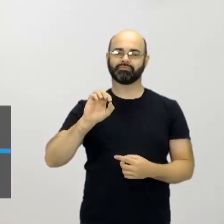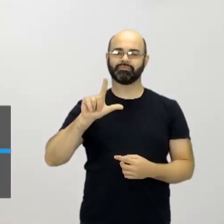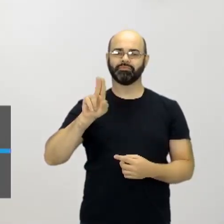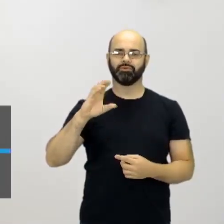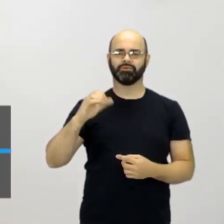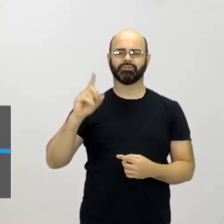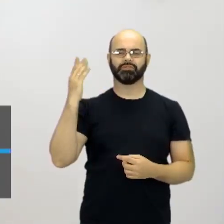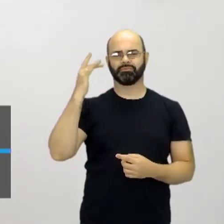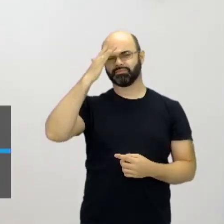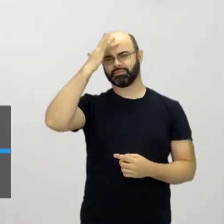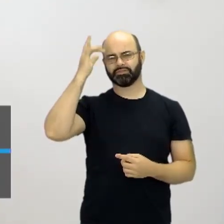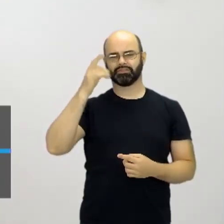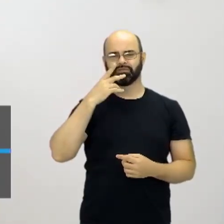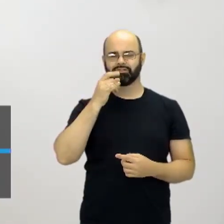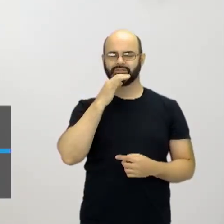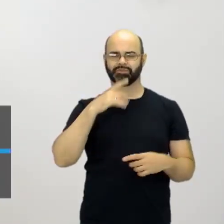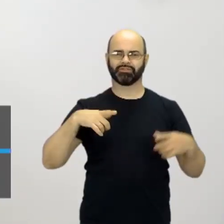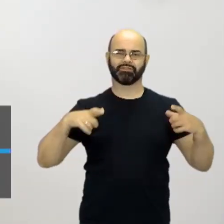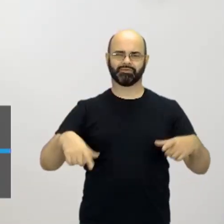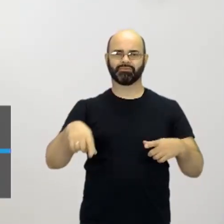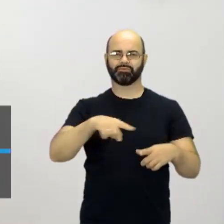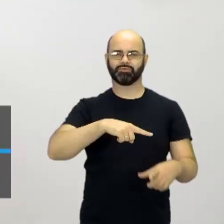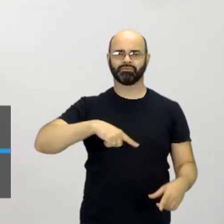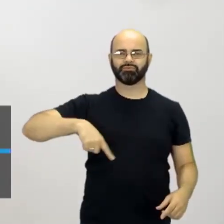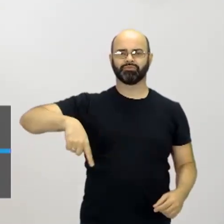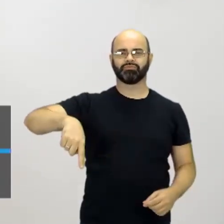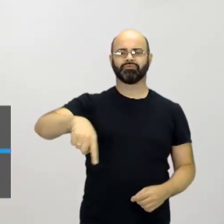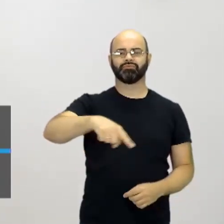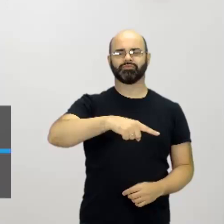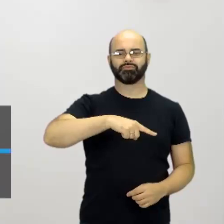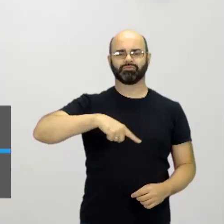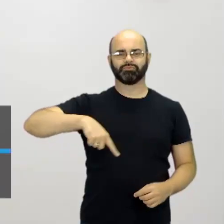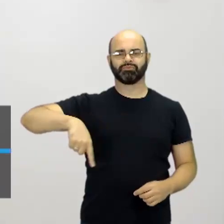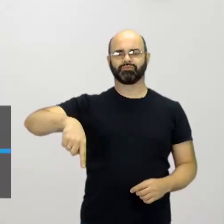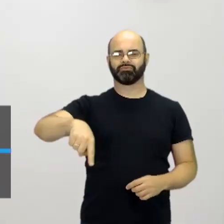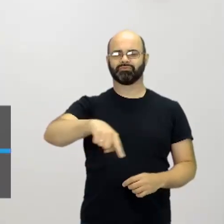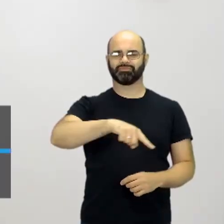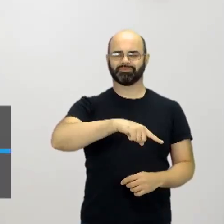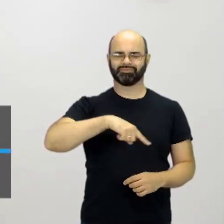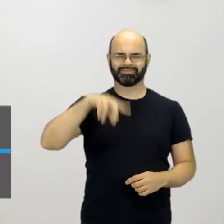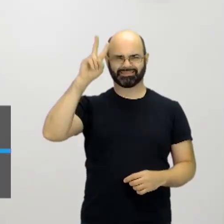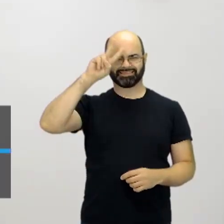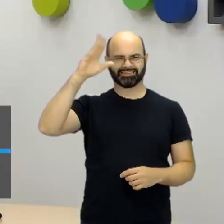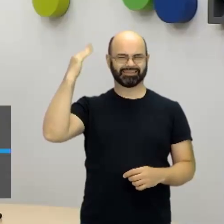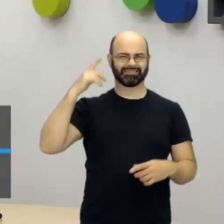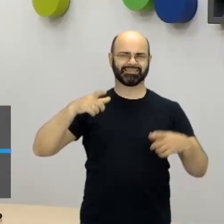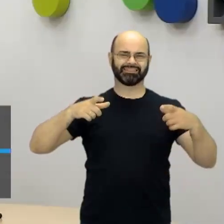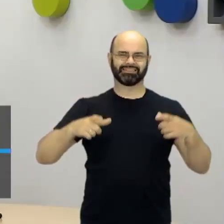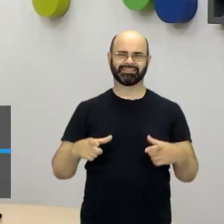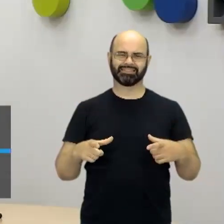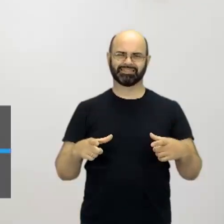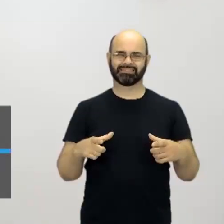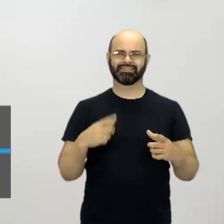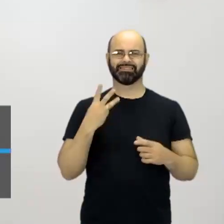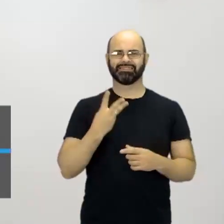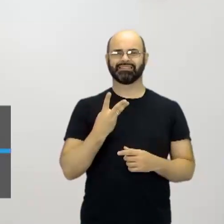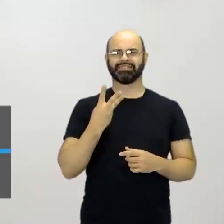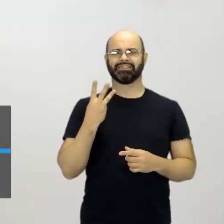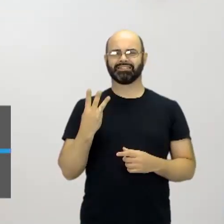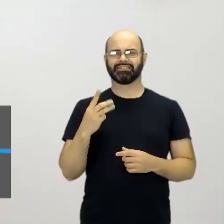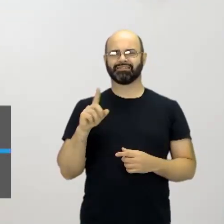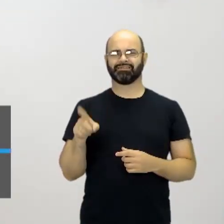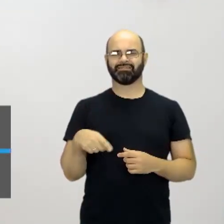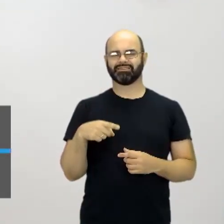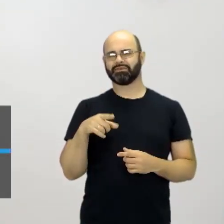pessoal até tocava discos né e os discos inicialmente lá eles tinham uma rotação se lembra disso eu era 33 e um